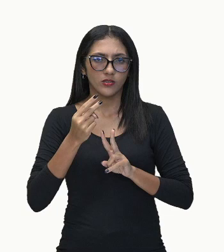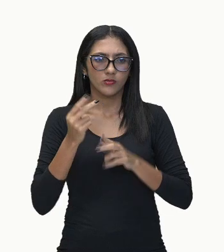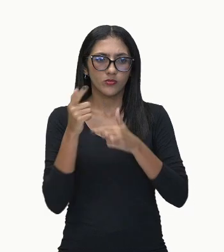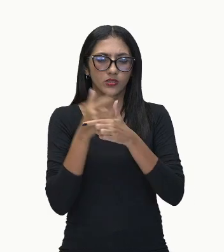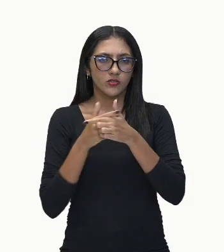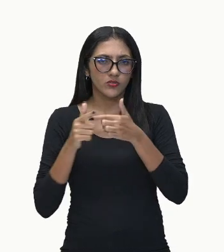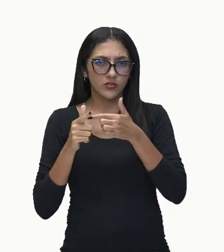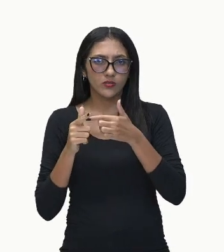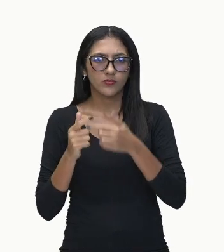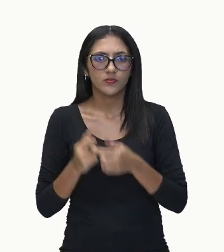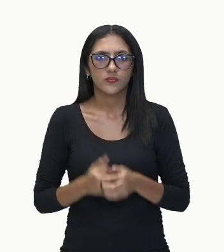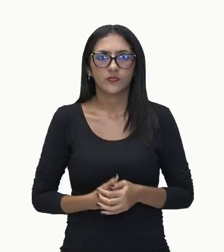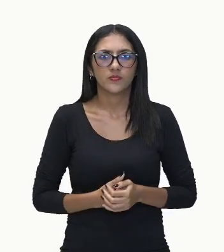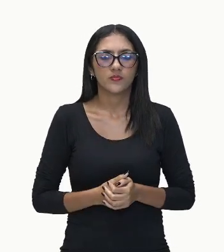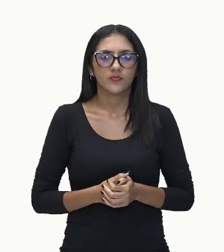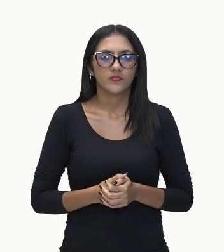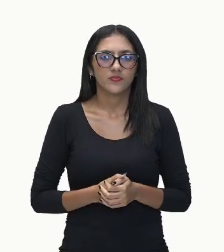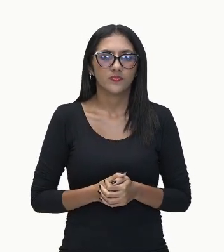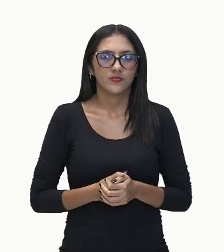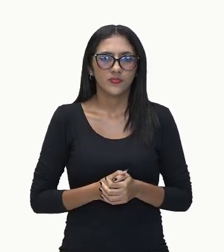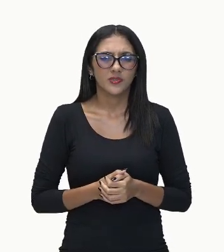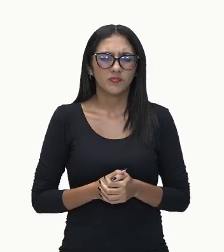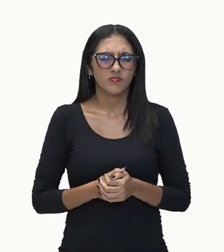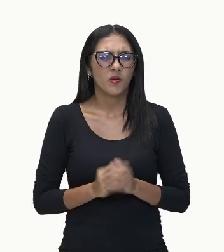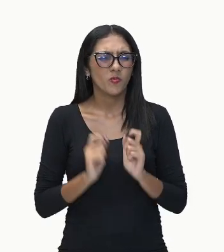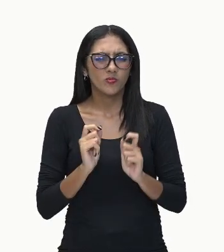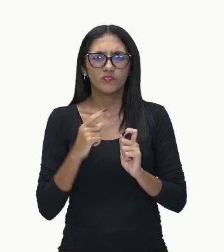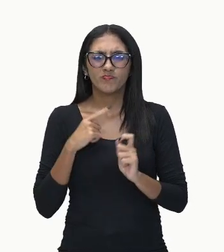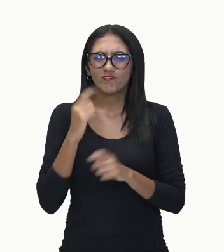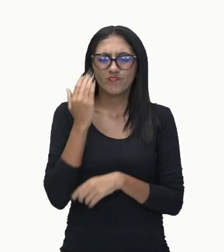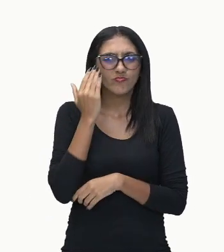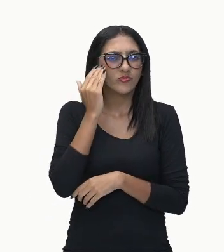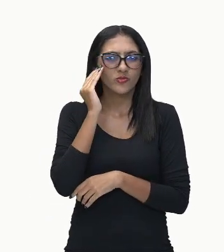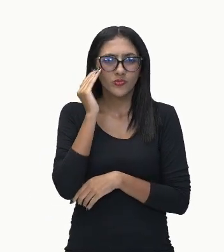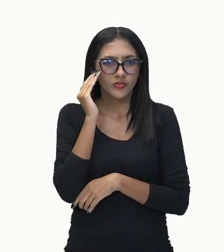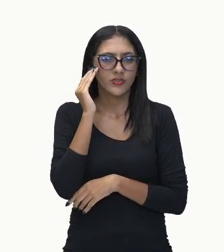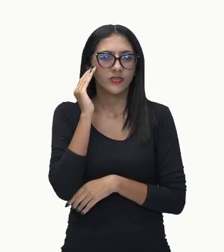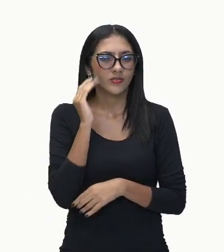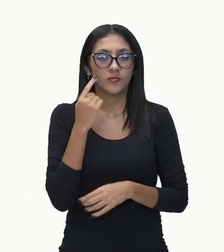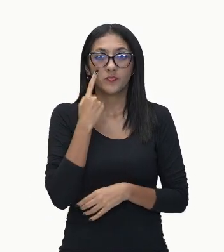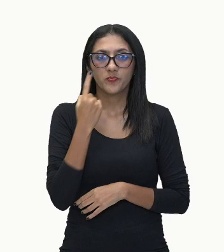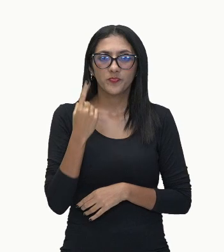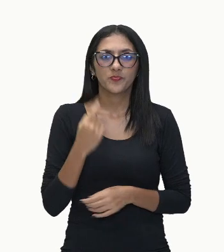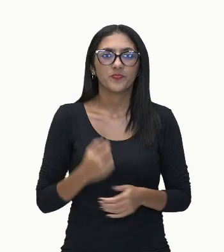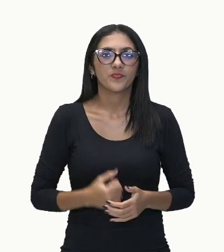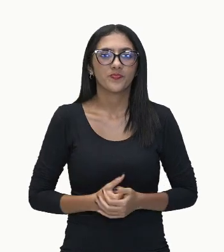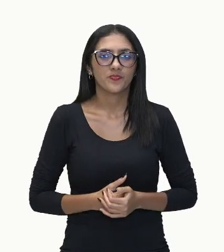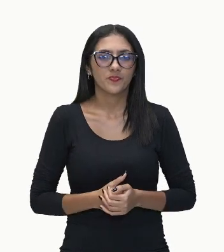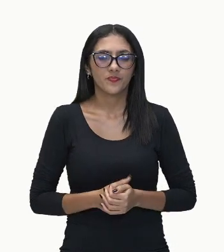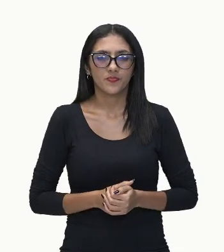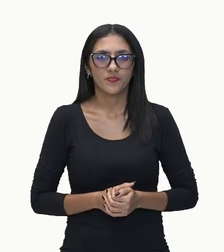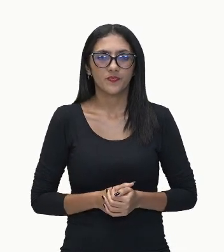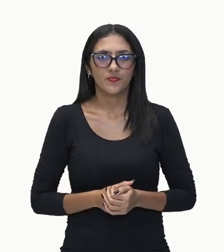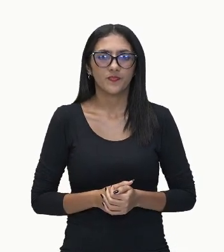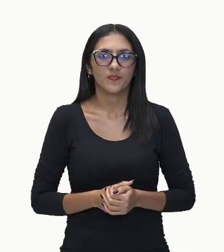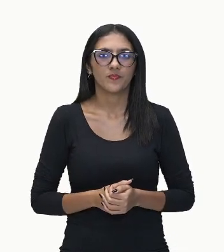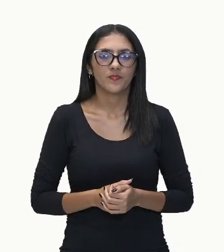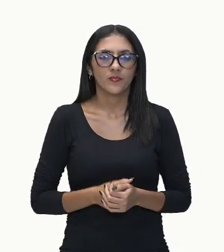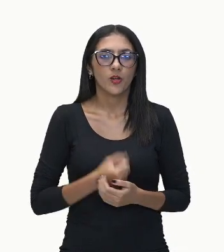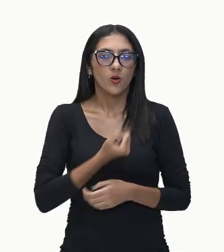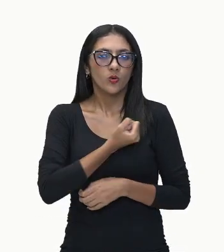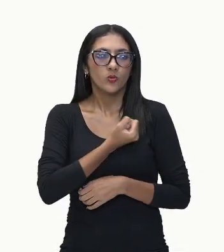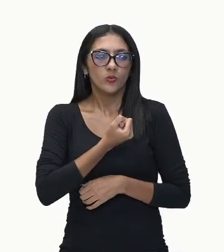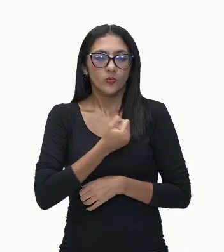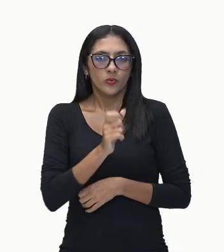linear ai Professor o que que o senhor falou né bom presta atenção o termo constante Ele é